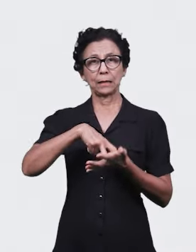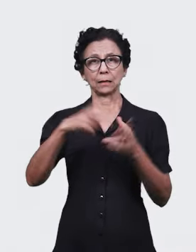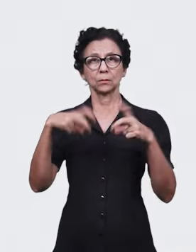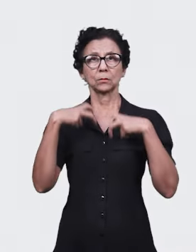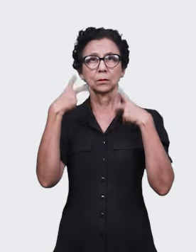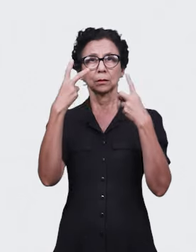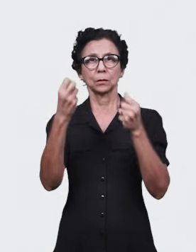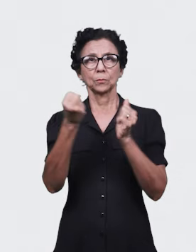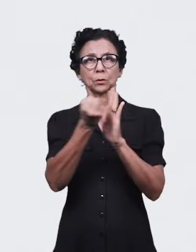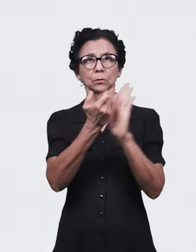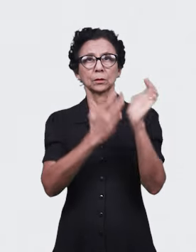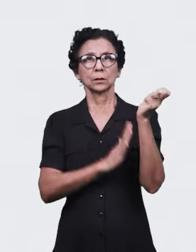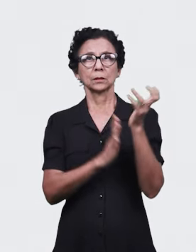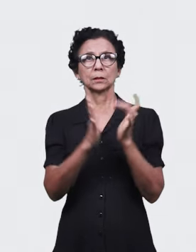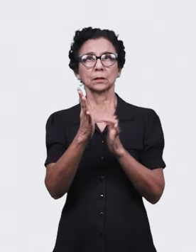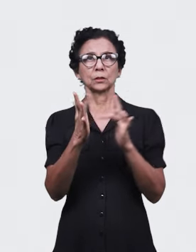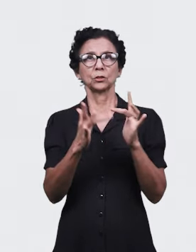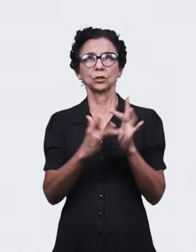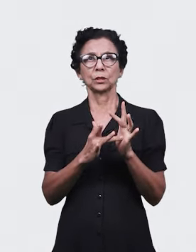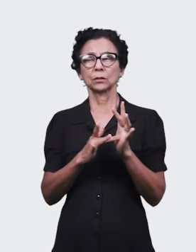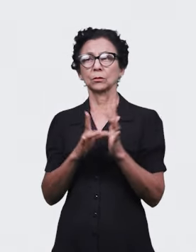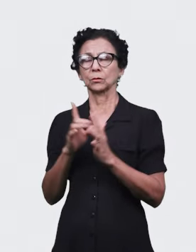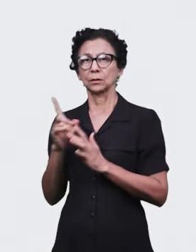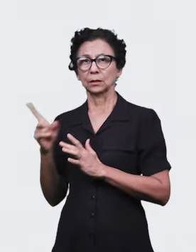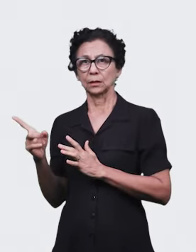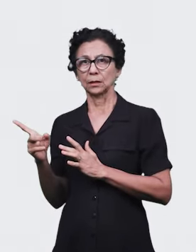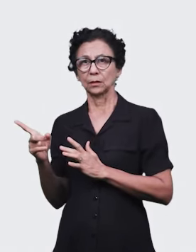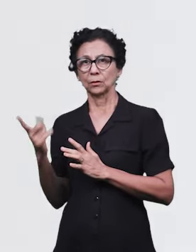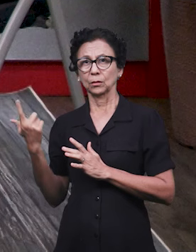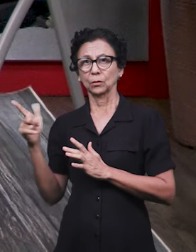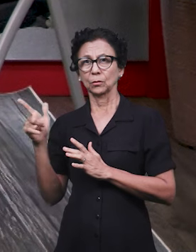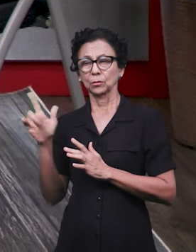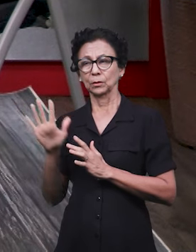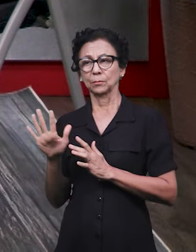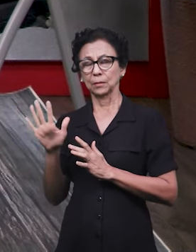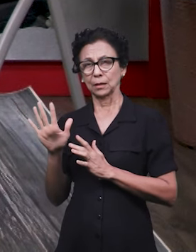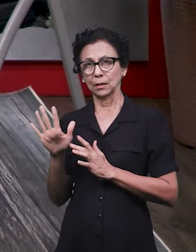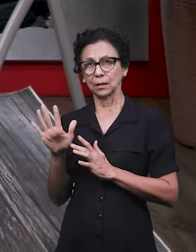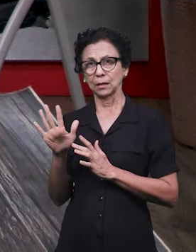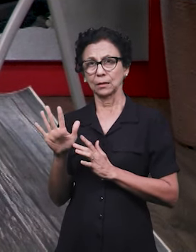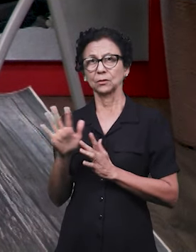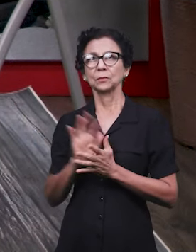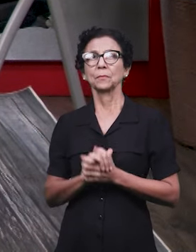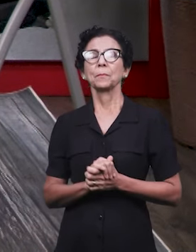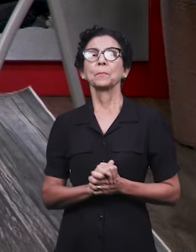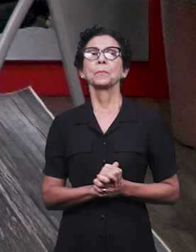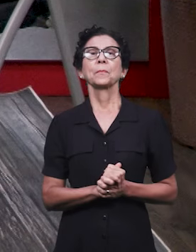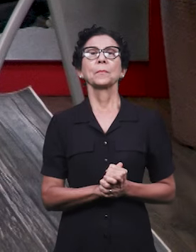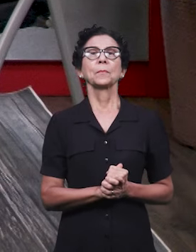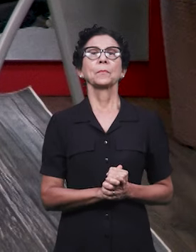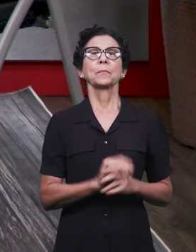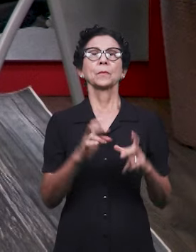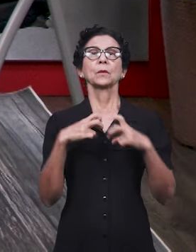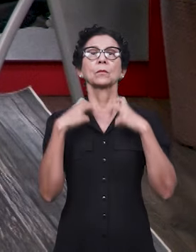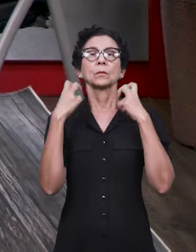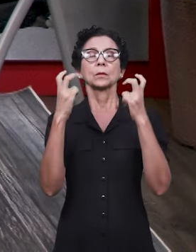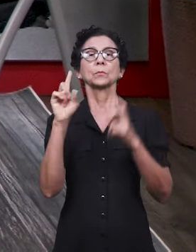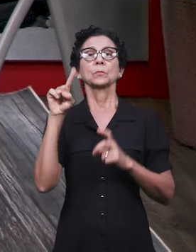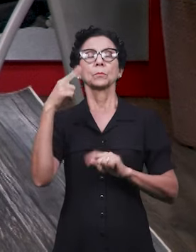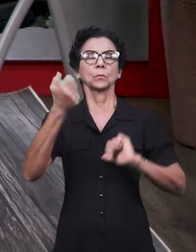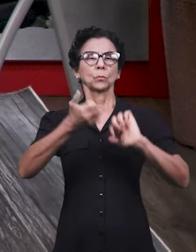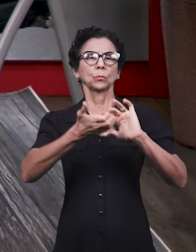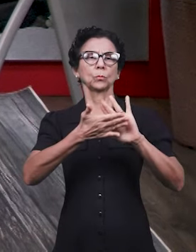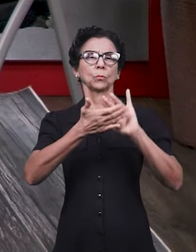vem a resposta do ladinho, olha, amém. Podemos continuar nos slides. Depois do clamor, temos o